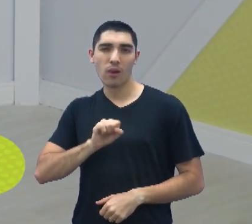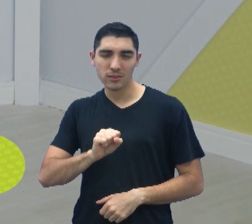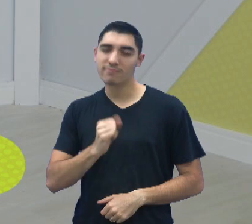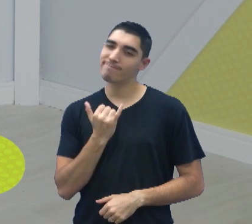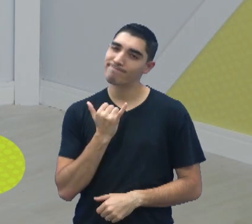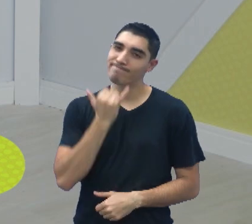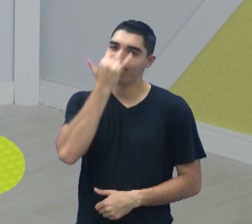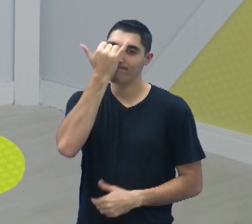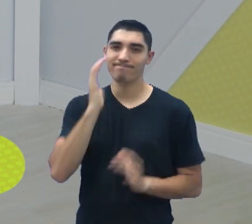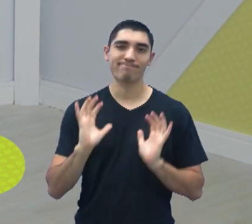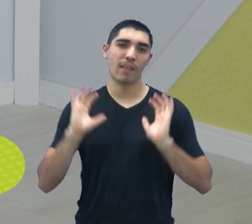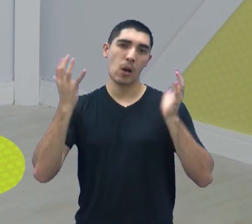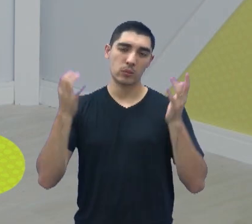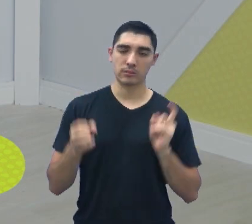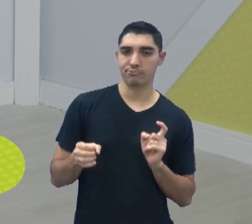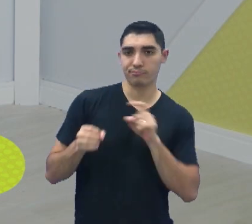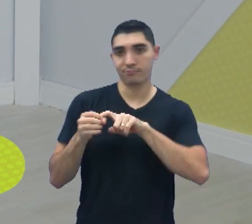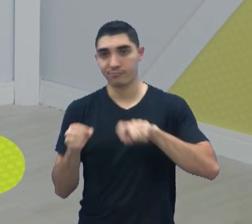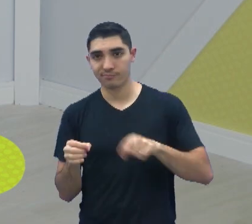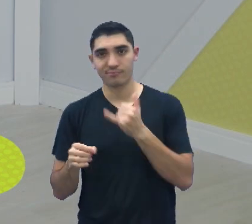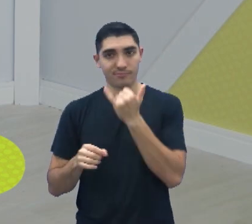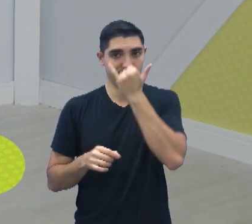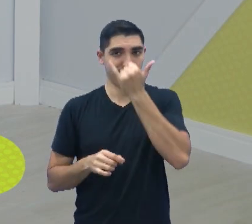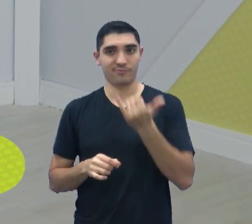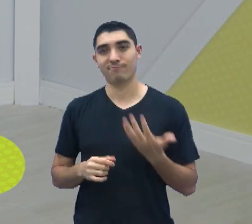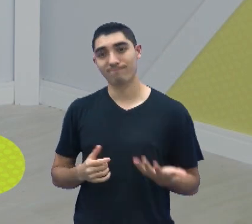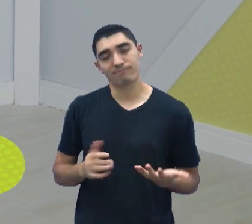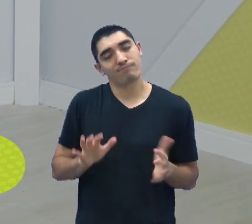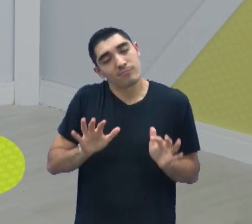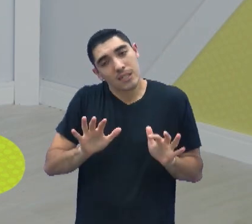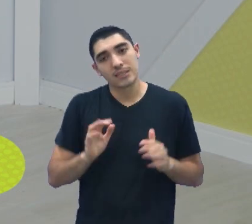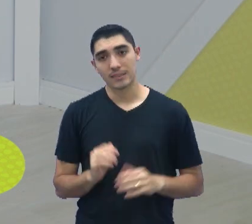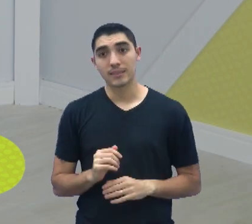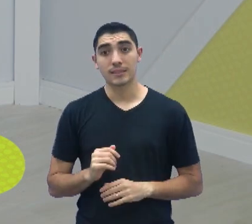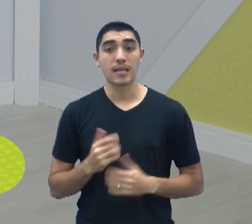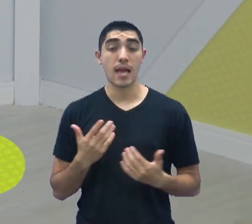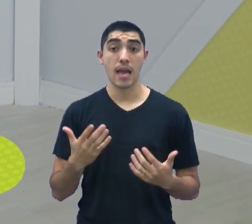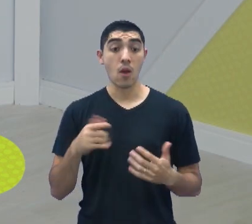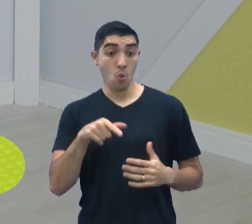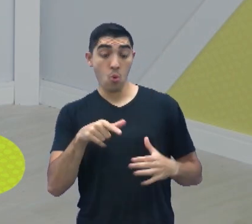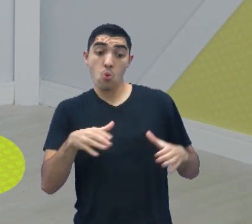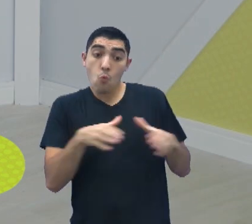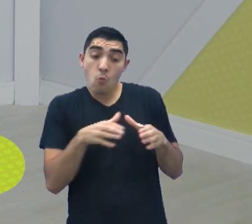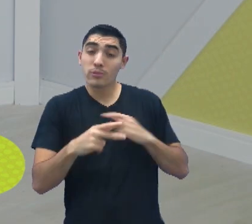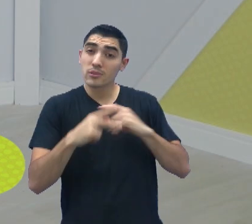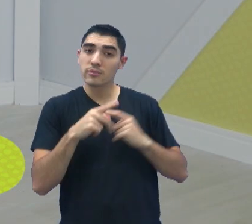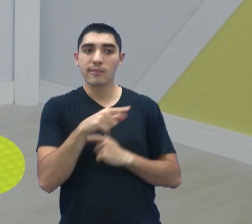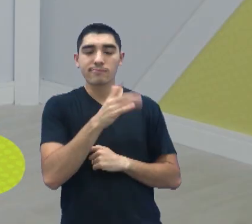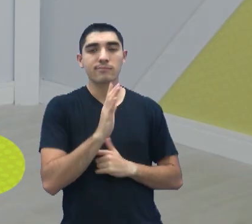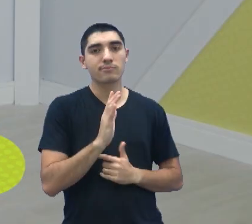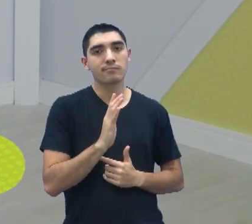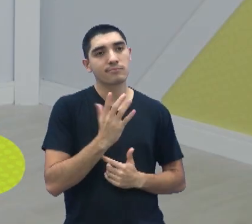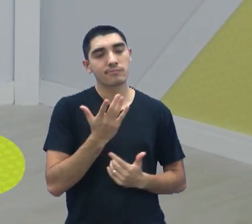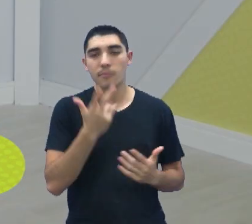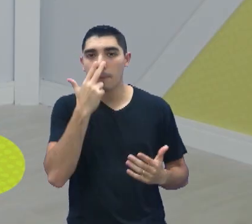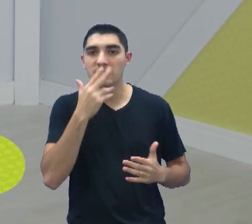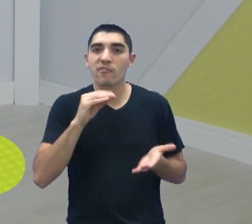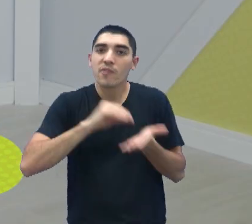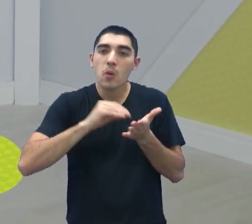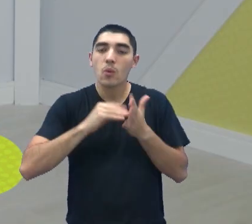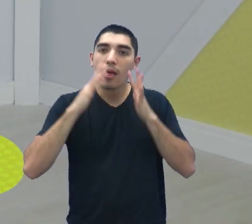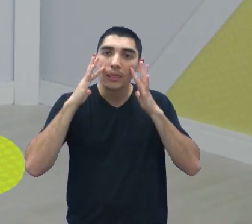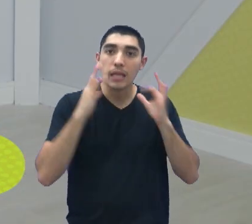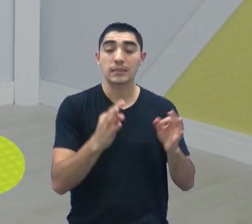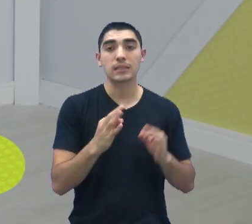parte, não é de maneira nenhuma para crucificar. Mas o coletivo do São José bobeou quando, no final do último